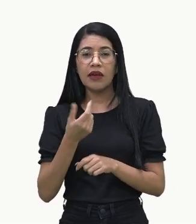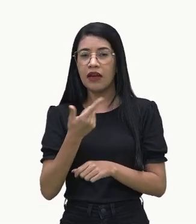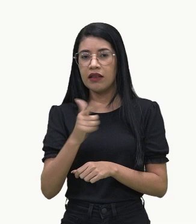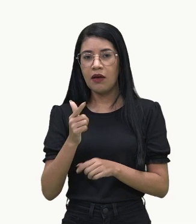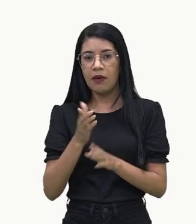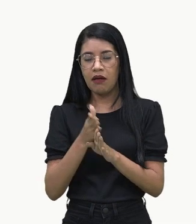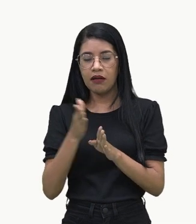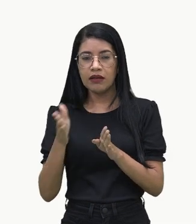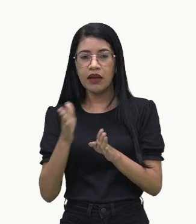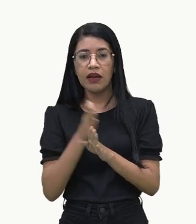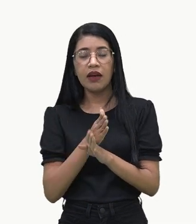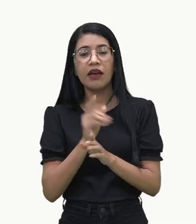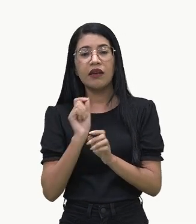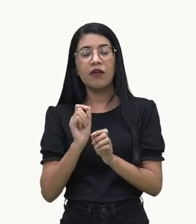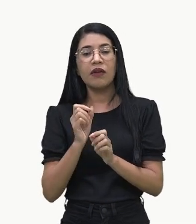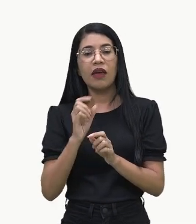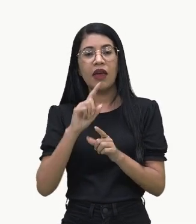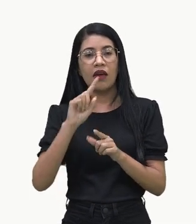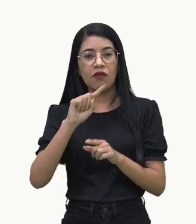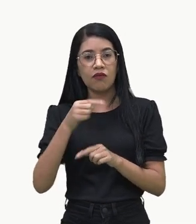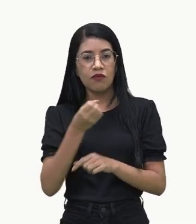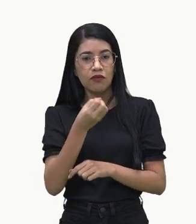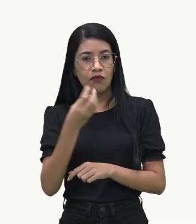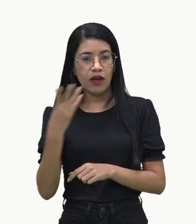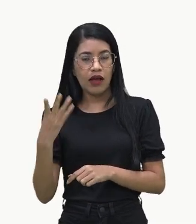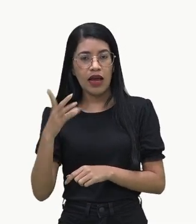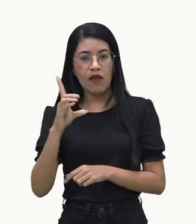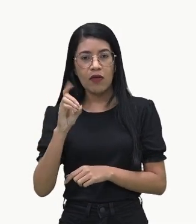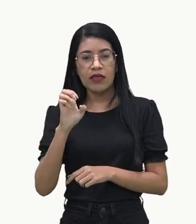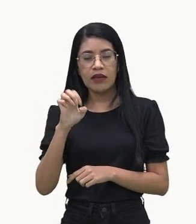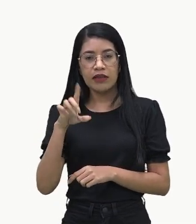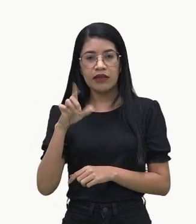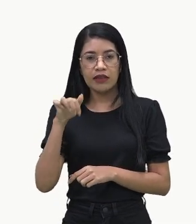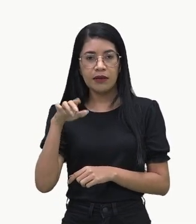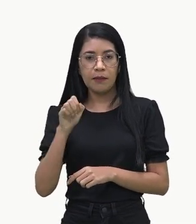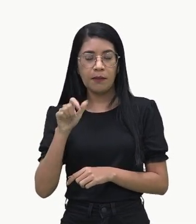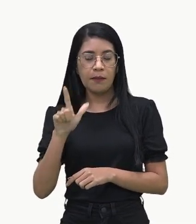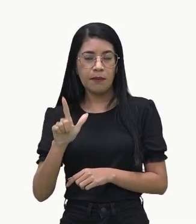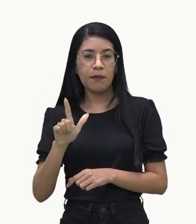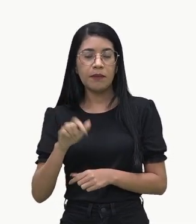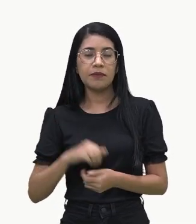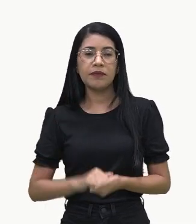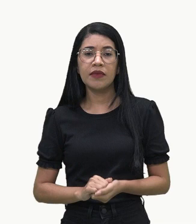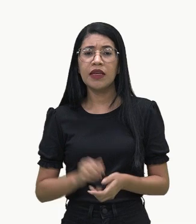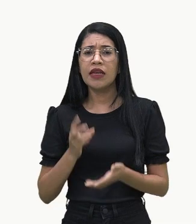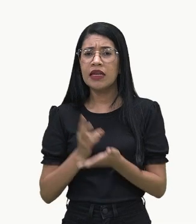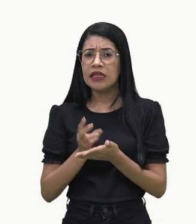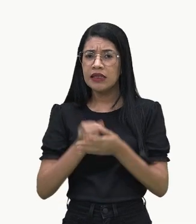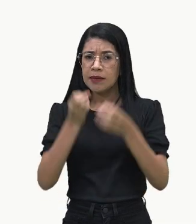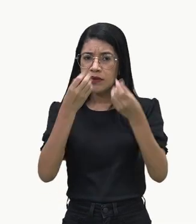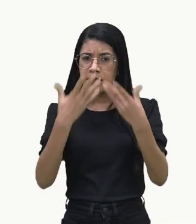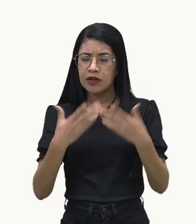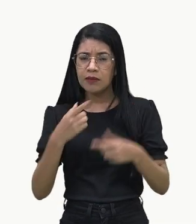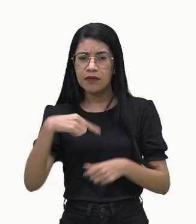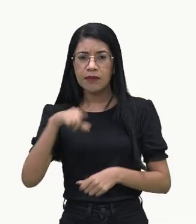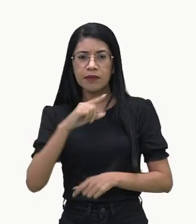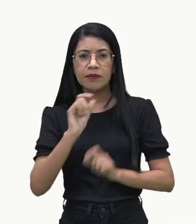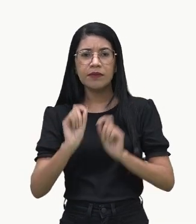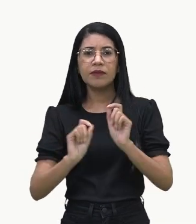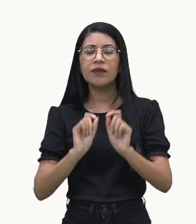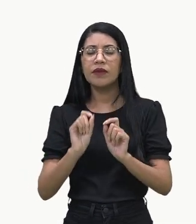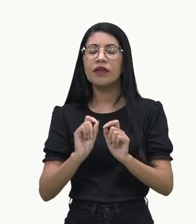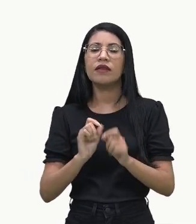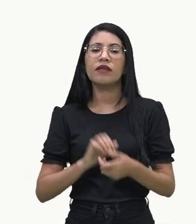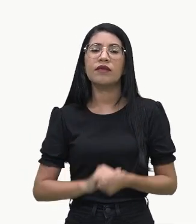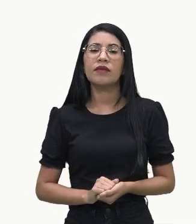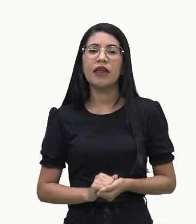que a gente chama aqui também de número decimal. E é aquilo que eu sempre venho falando para vocês, não é? A